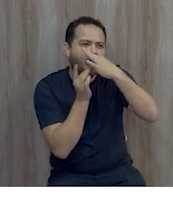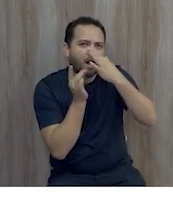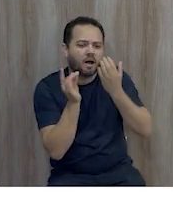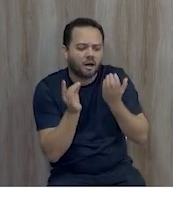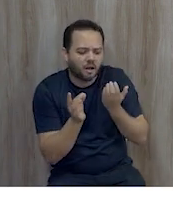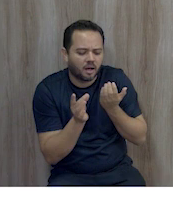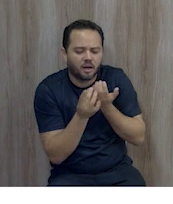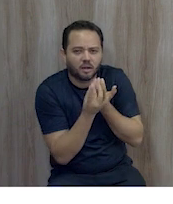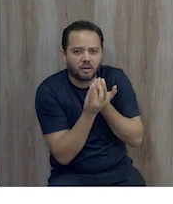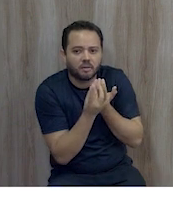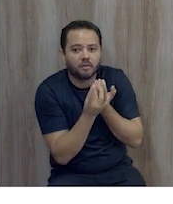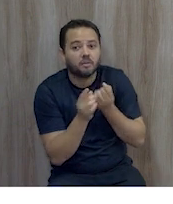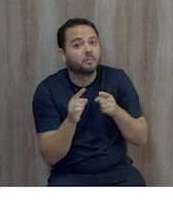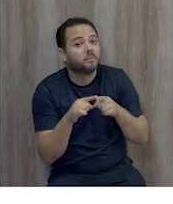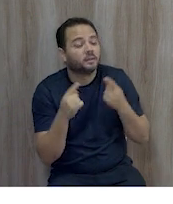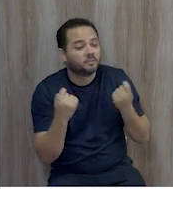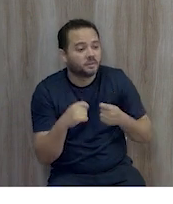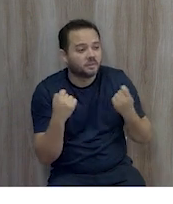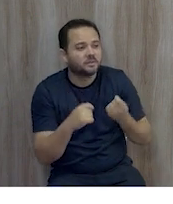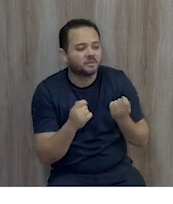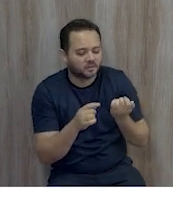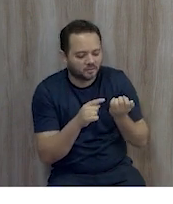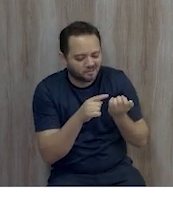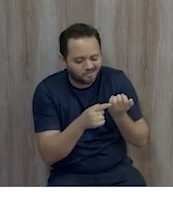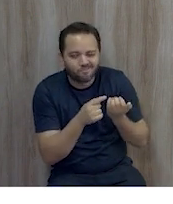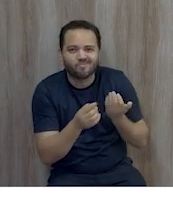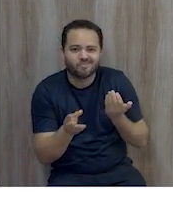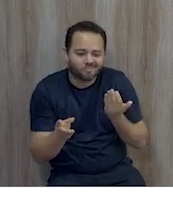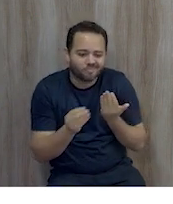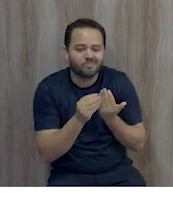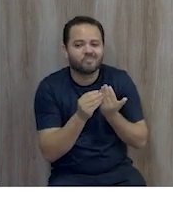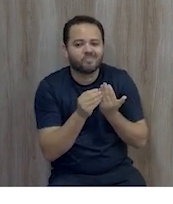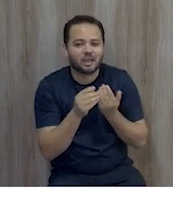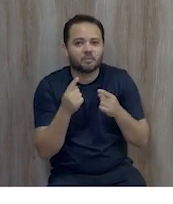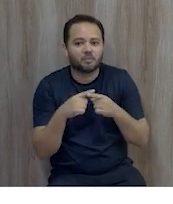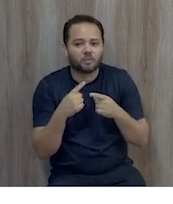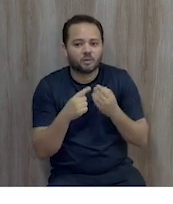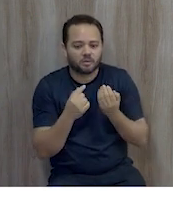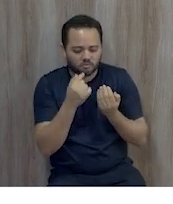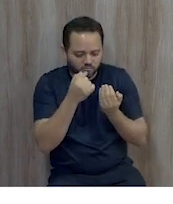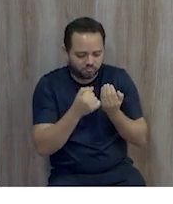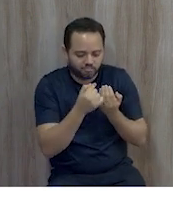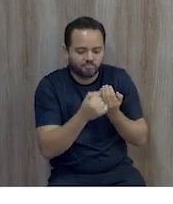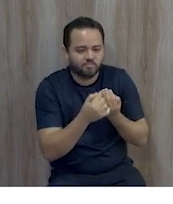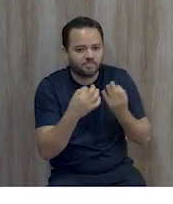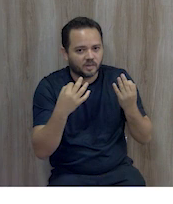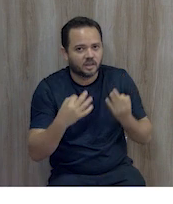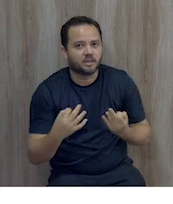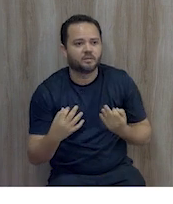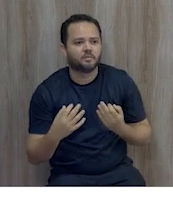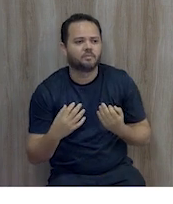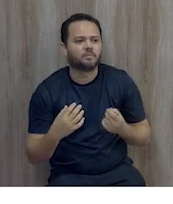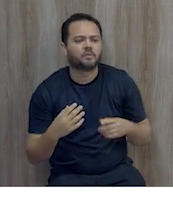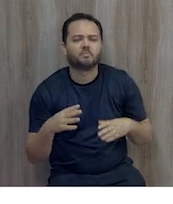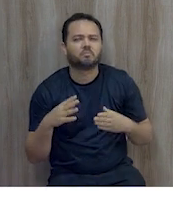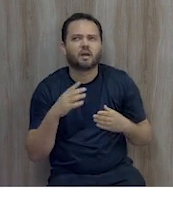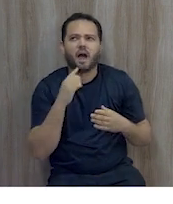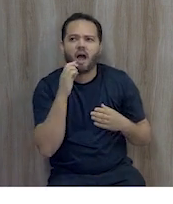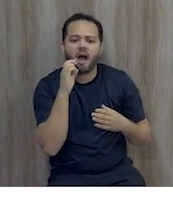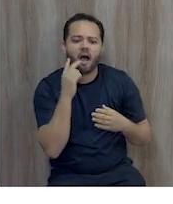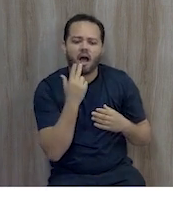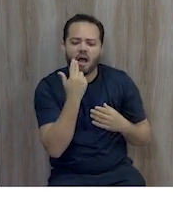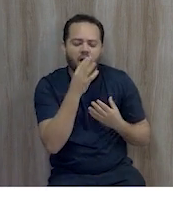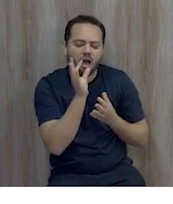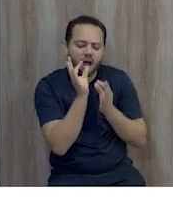verdade, trazer aquela espessura toda de volta e manter a estabilidade da margem. Por que a gente coloca um enxerto de tecido